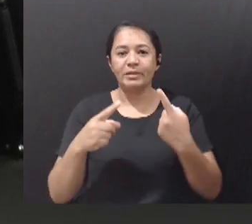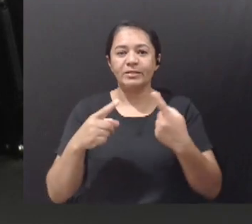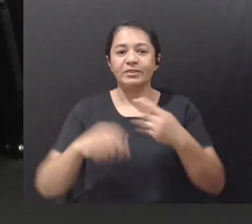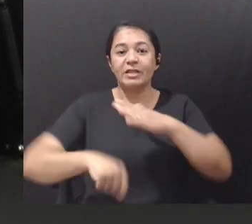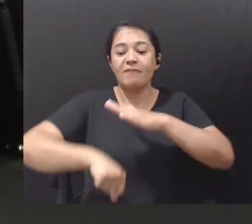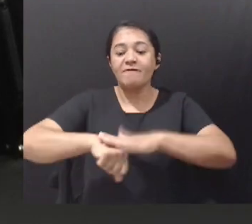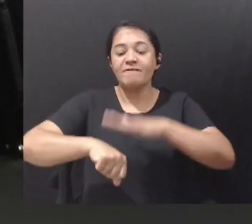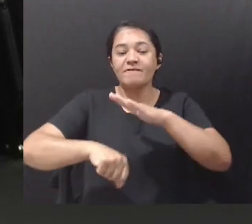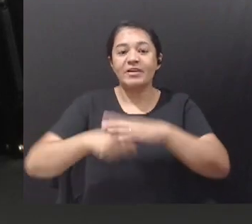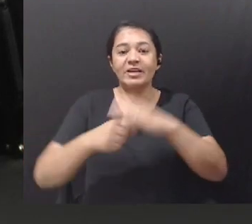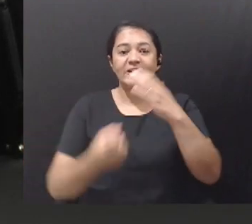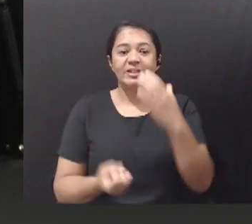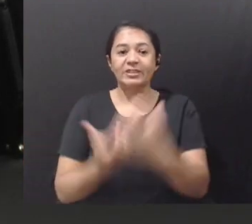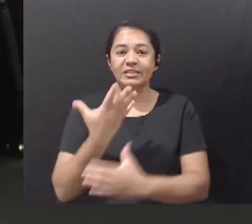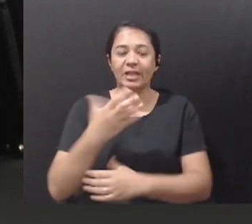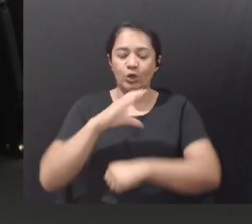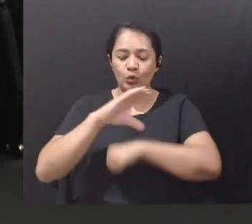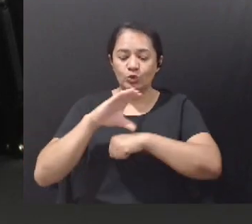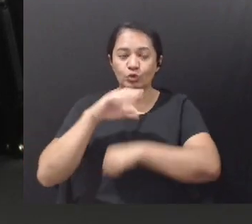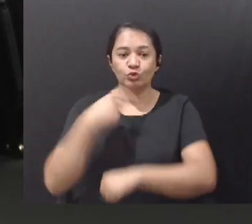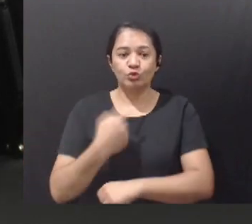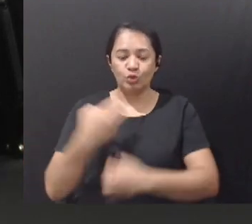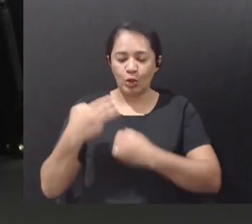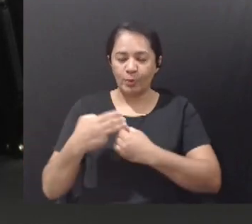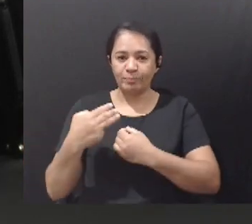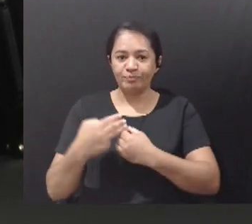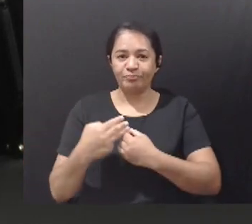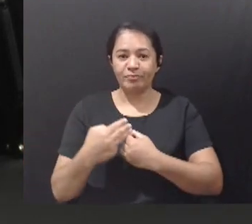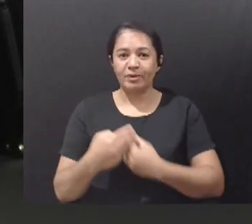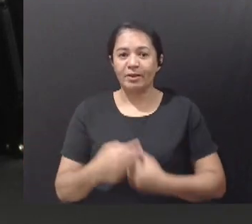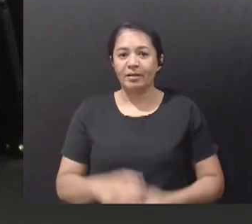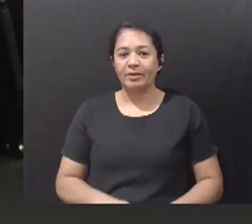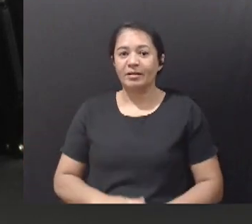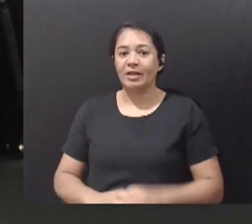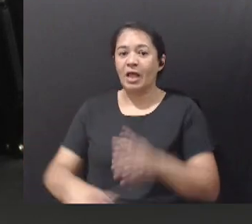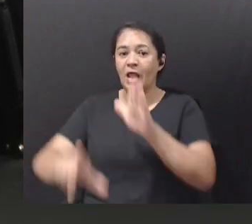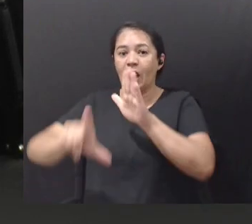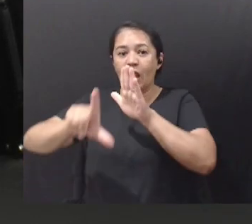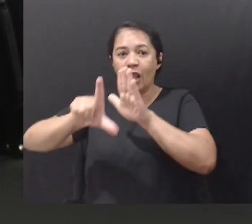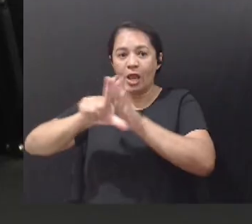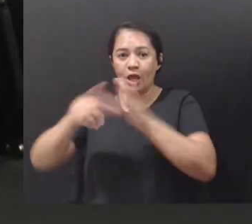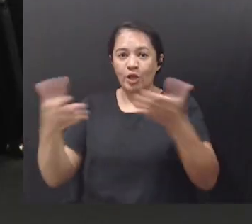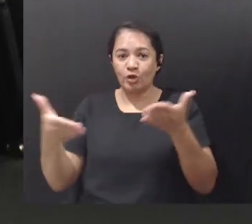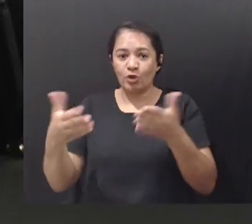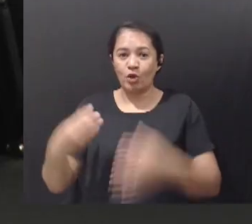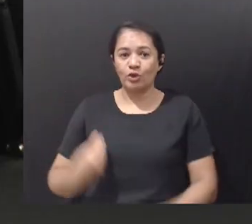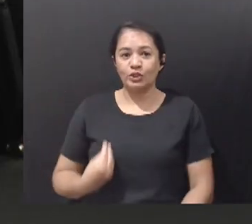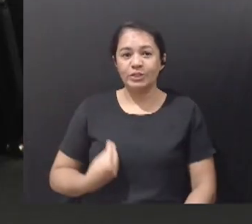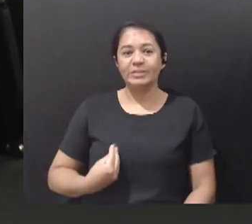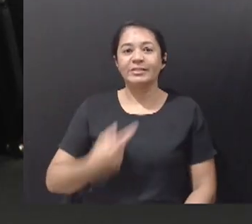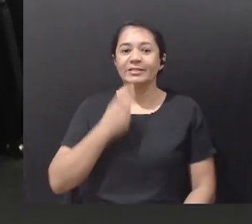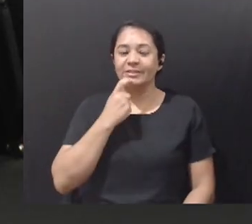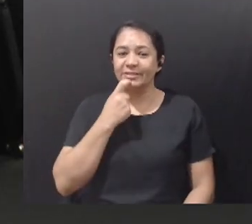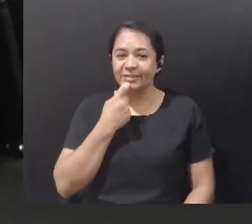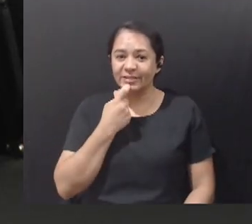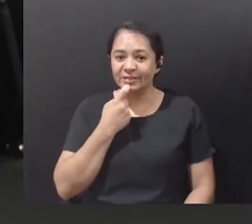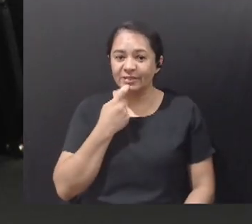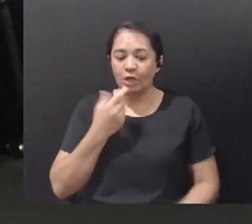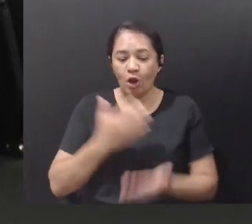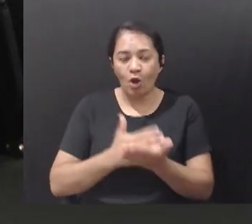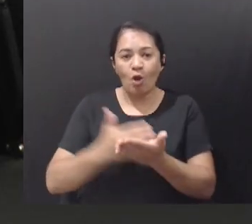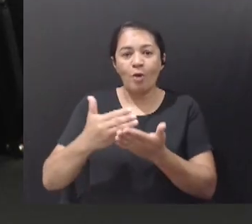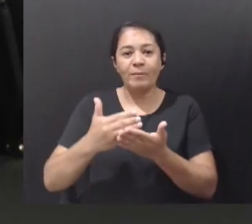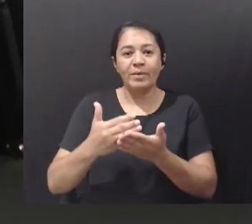nosso município. Grande parte das leis que hoje existem em Campinas nasce da lei orgânica, elas